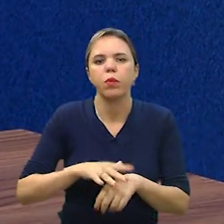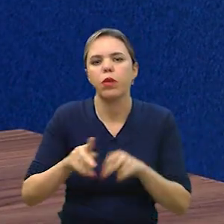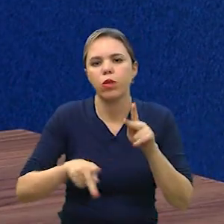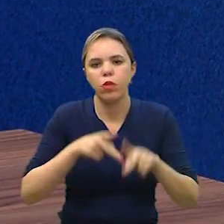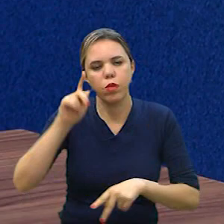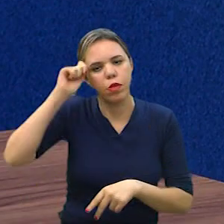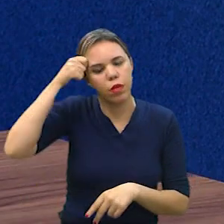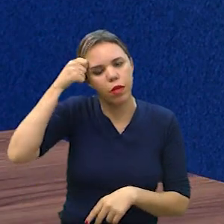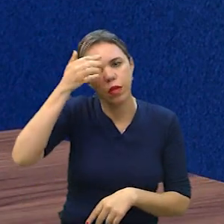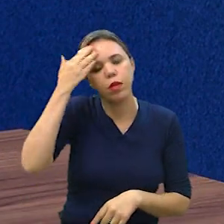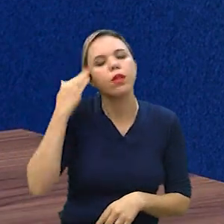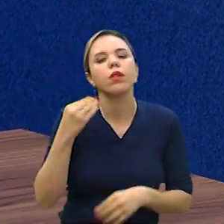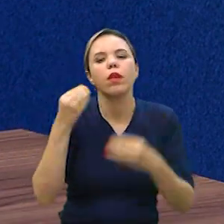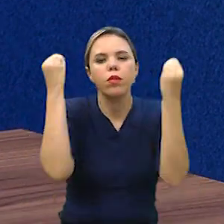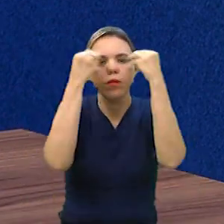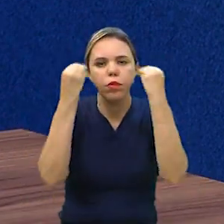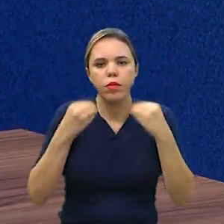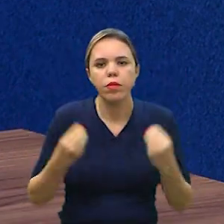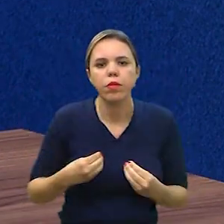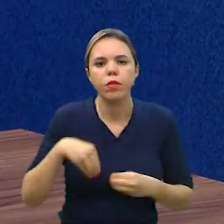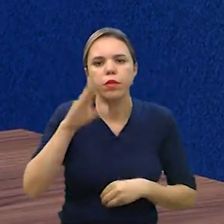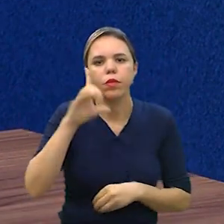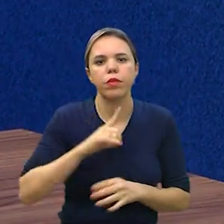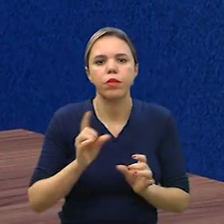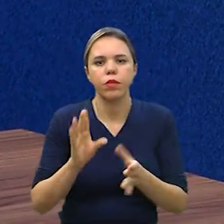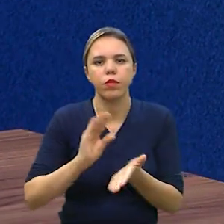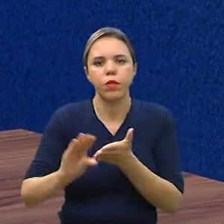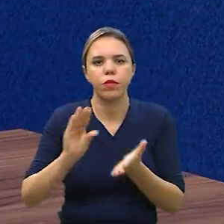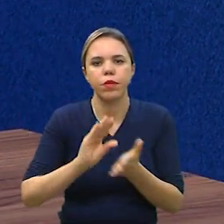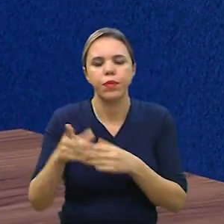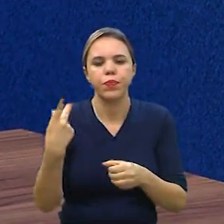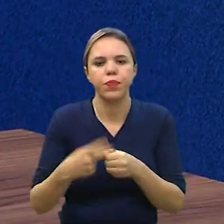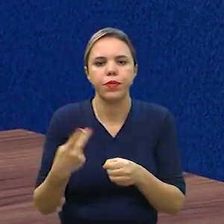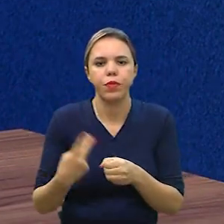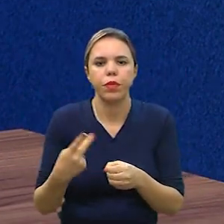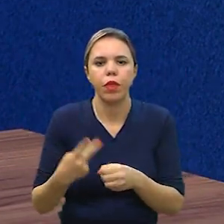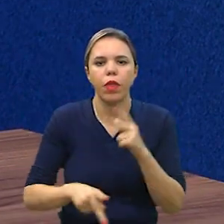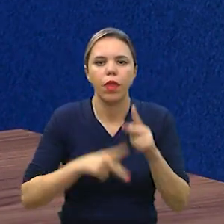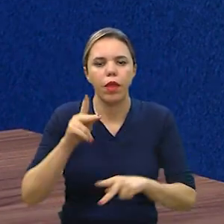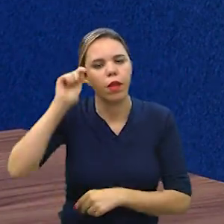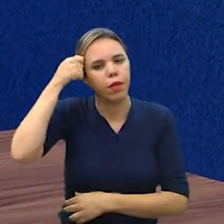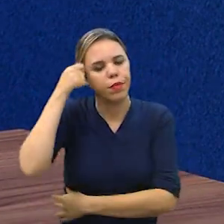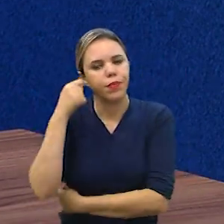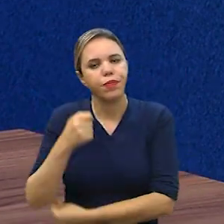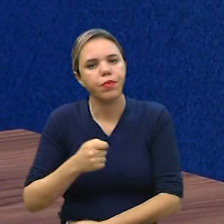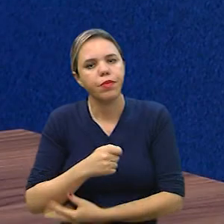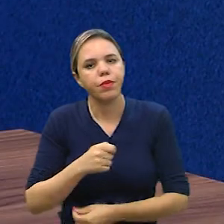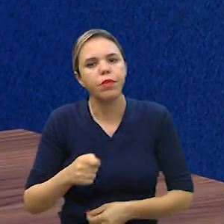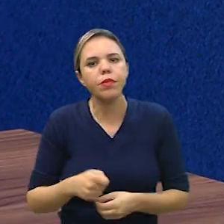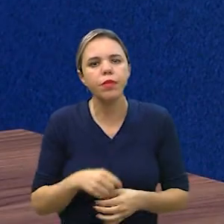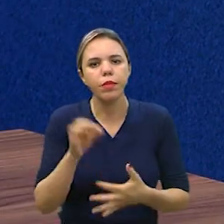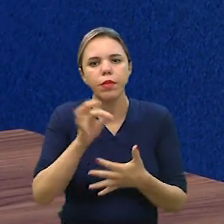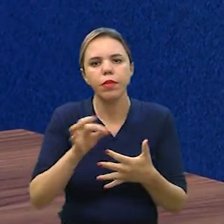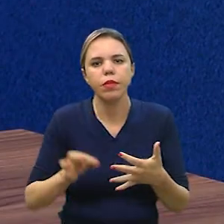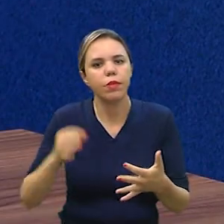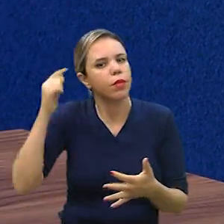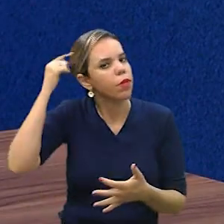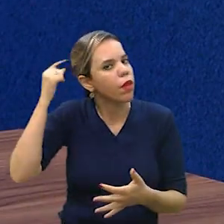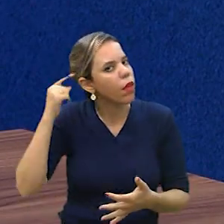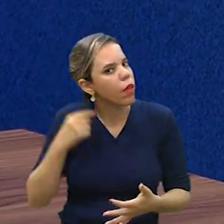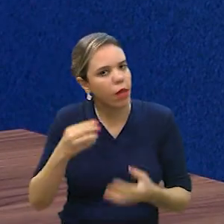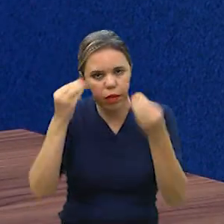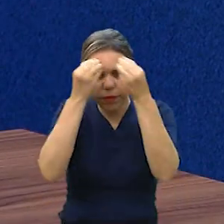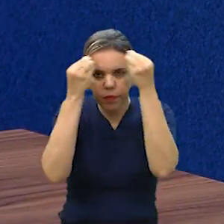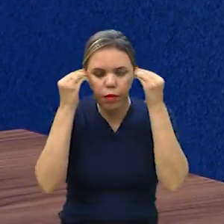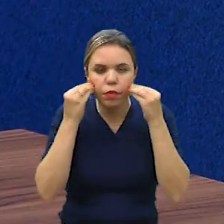raça negra. O setor de beleza é o que mais tem investido em produtos para as pessoas negras. São itens para